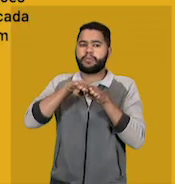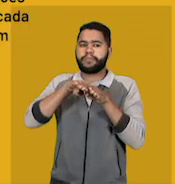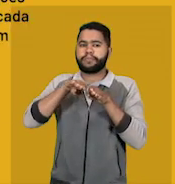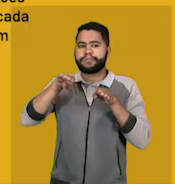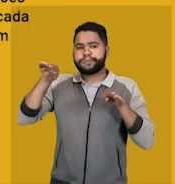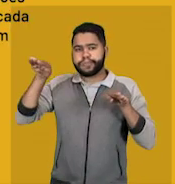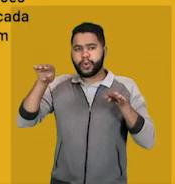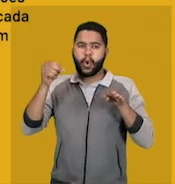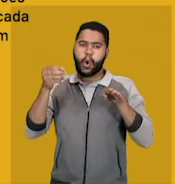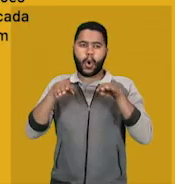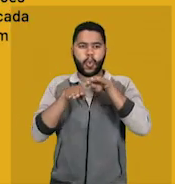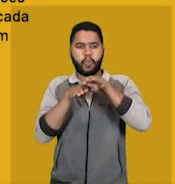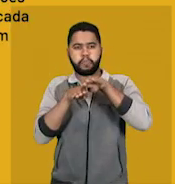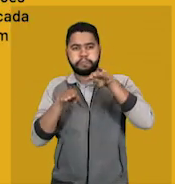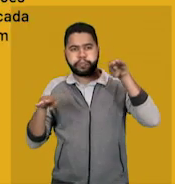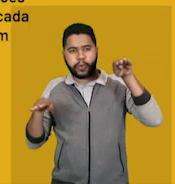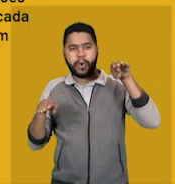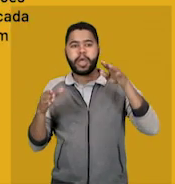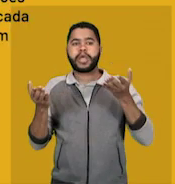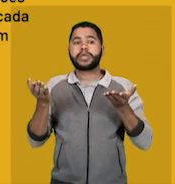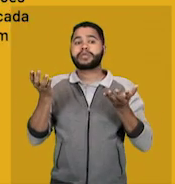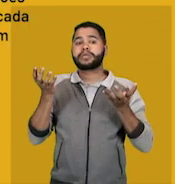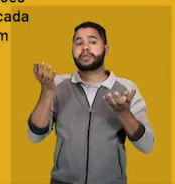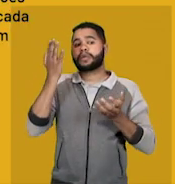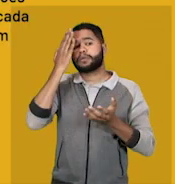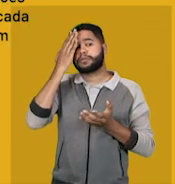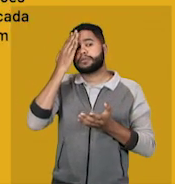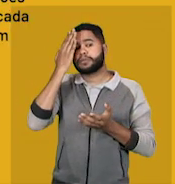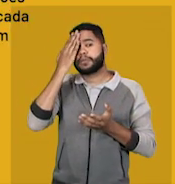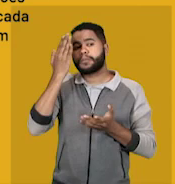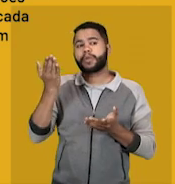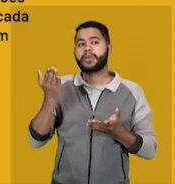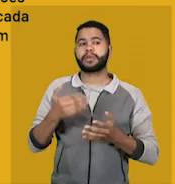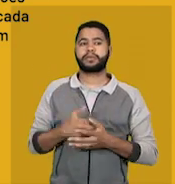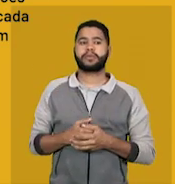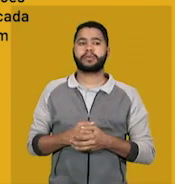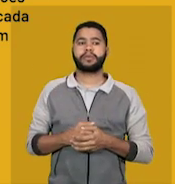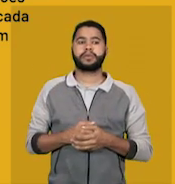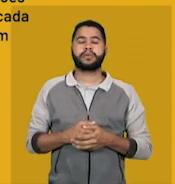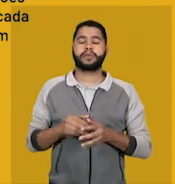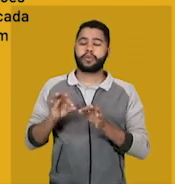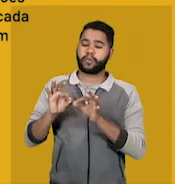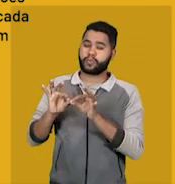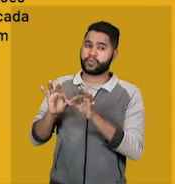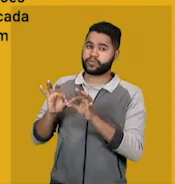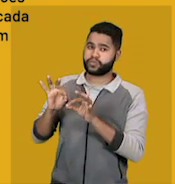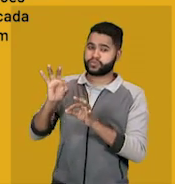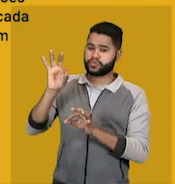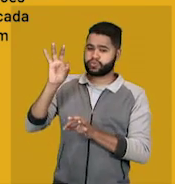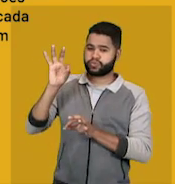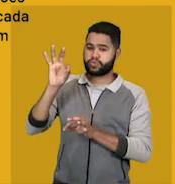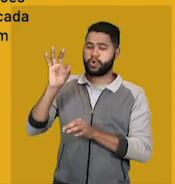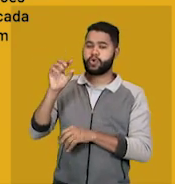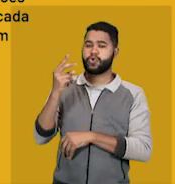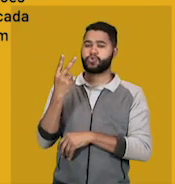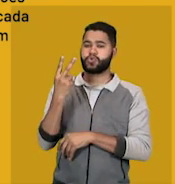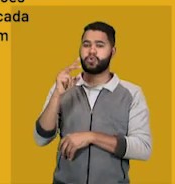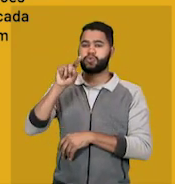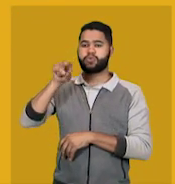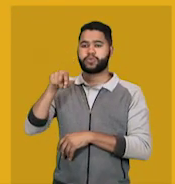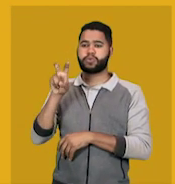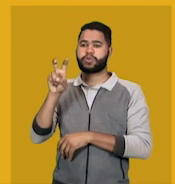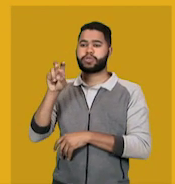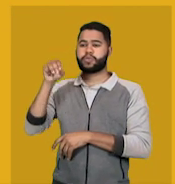seguinte: ele quer saber uma altura para elevar 2,5 metros